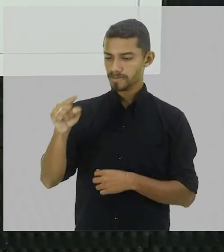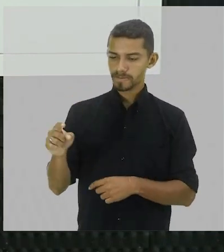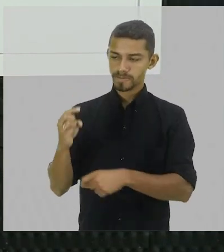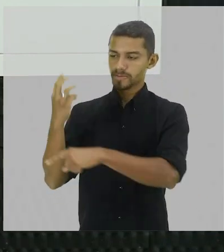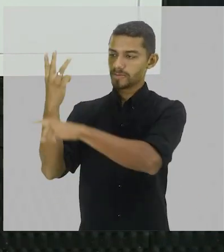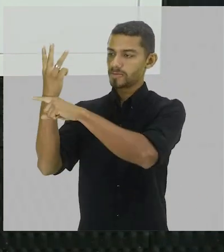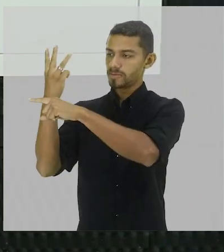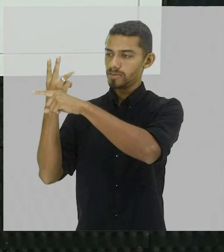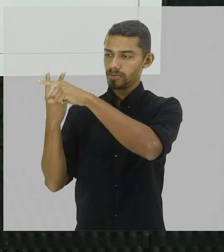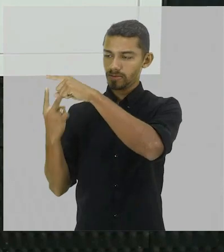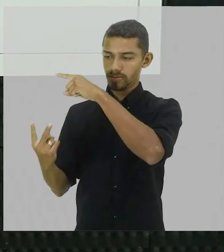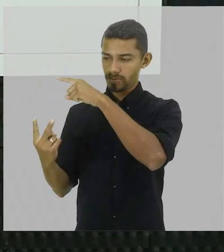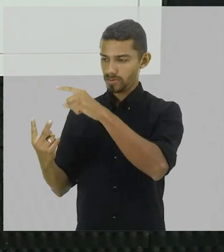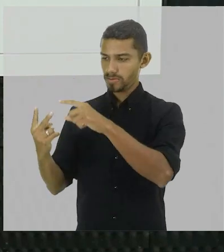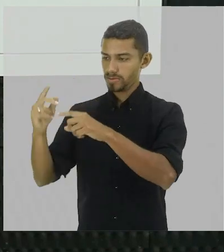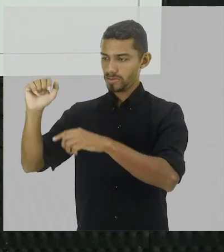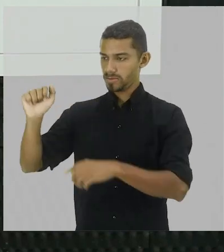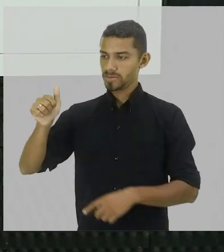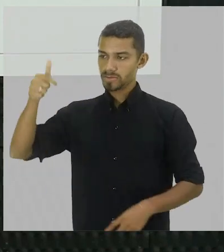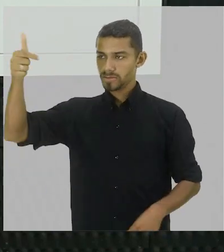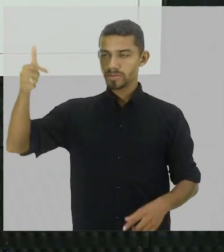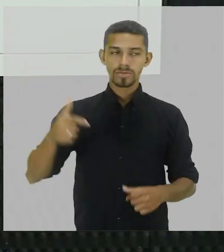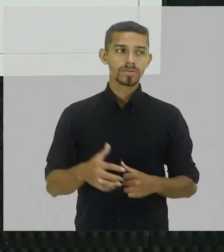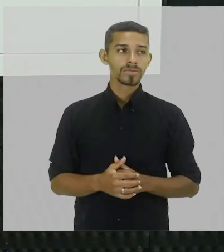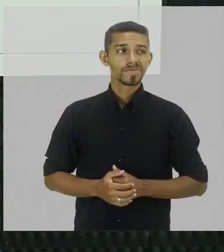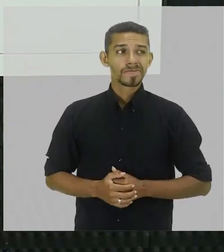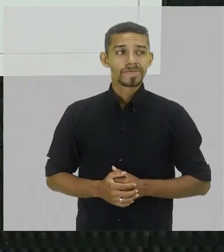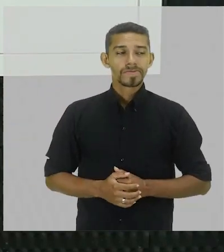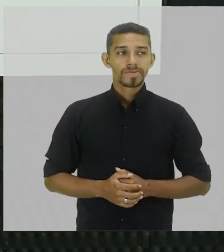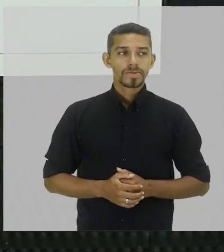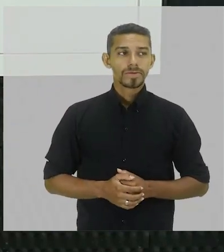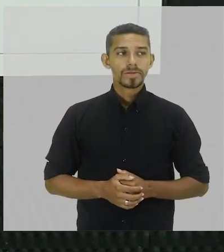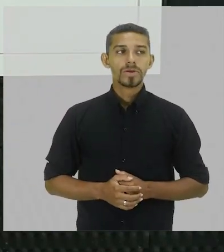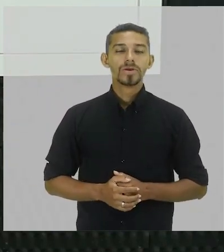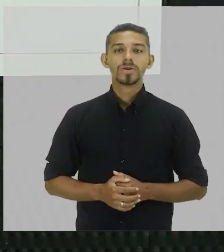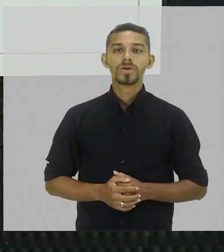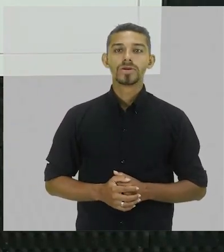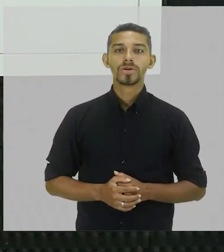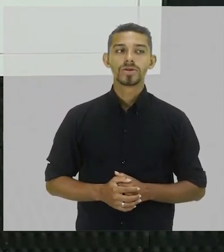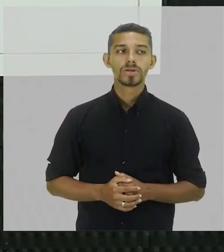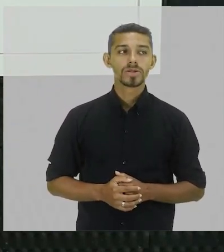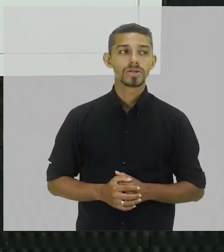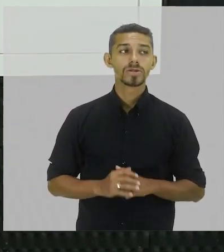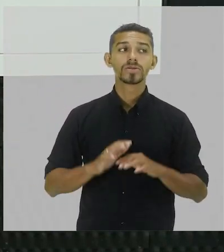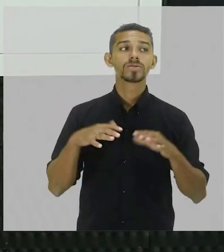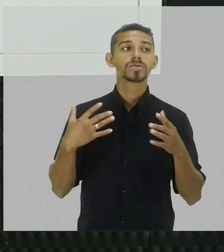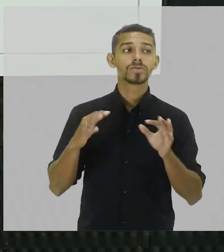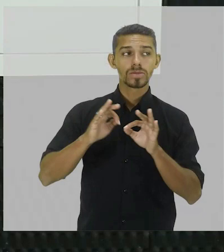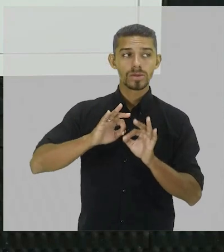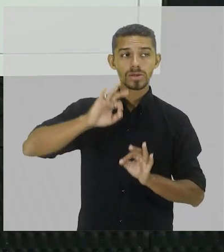multiplicado por 3 meios ao quadrado, que é esse 1,5. Turma, e qual é a altura dessa